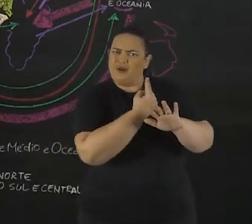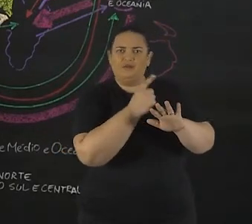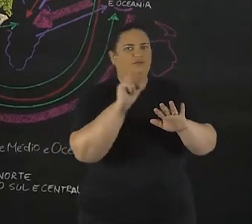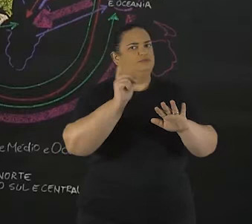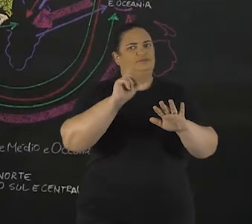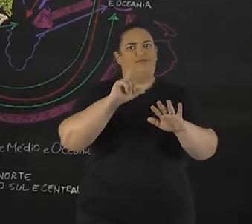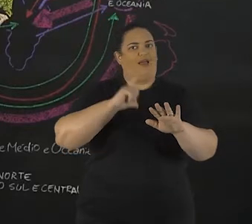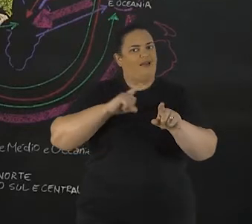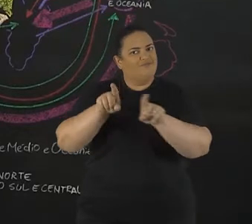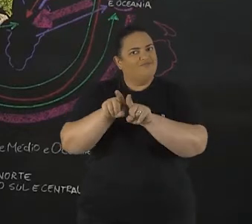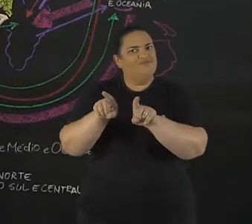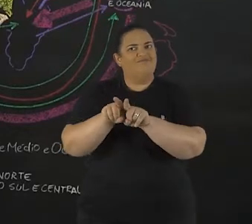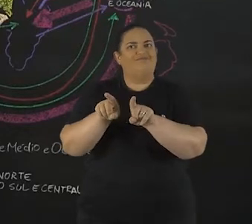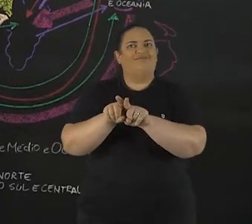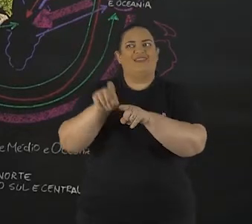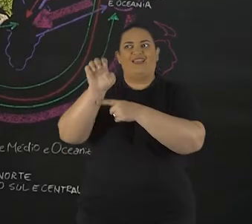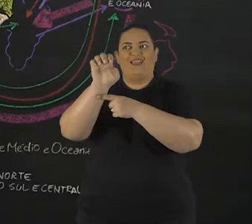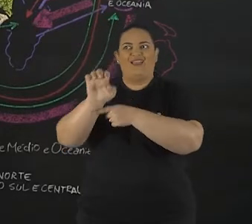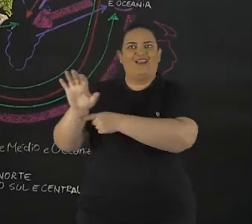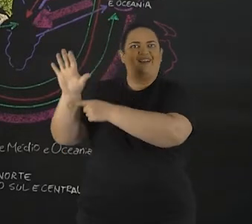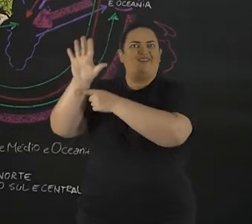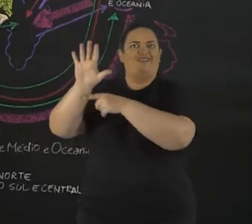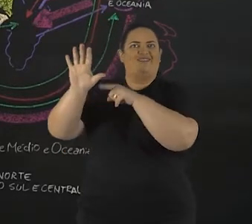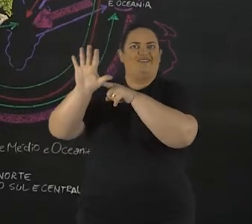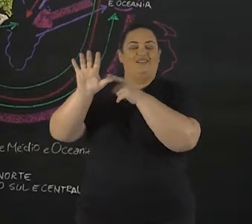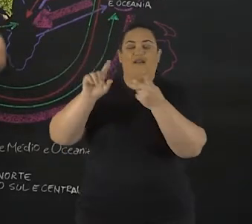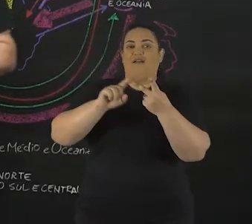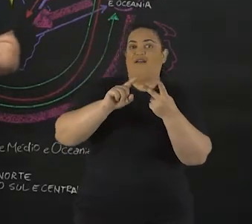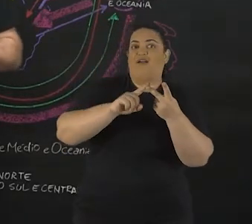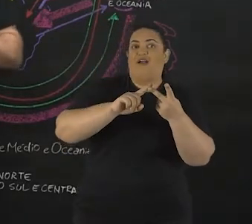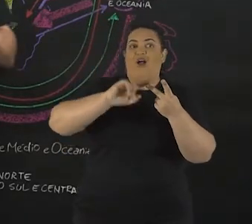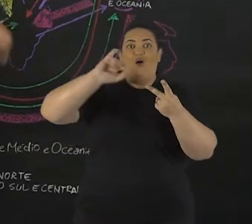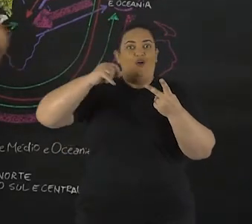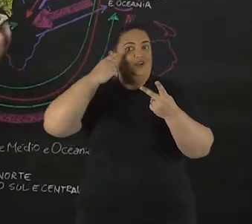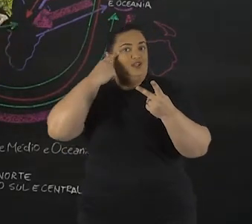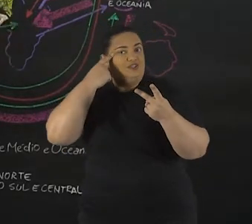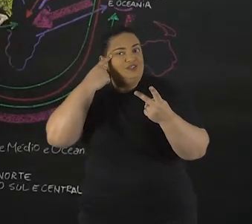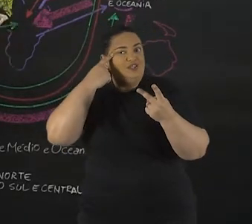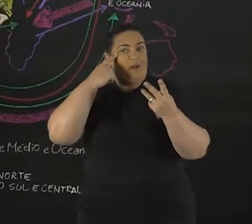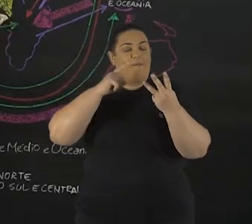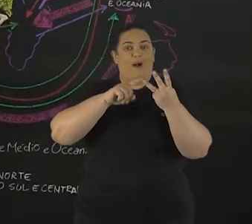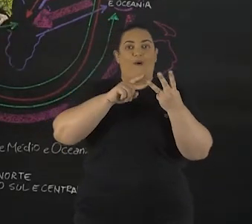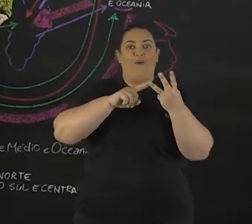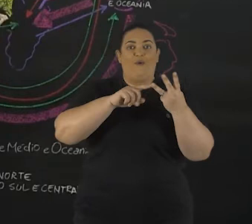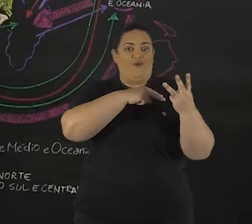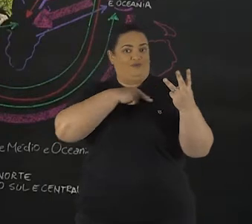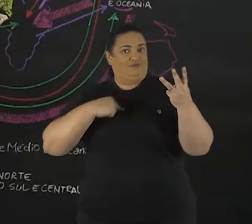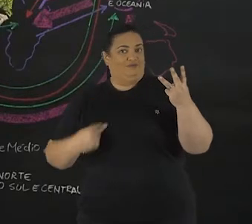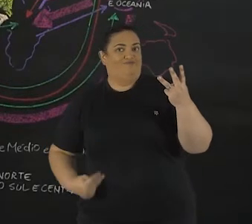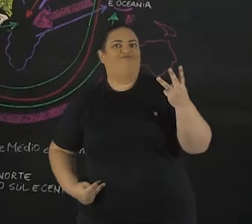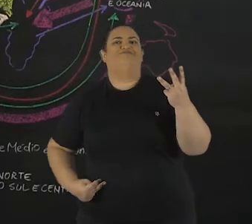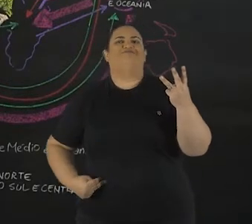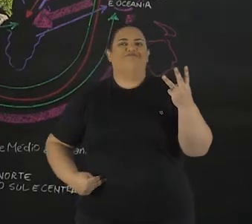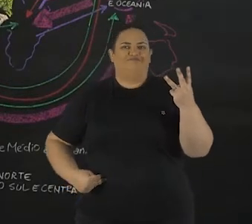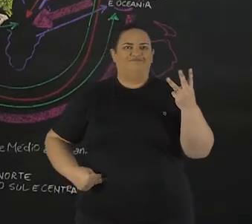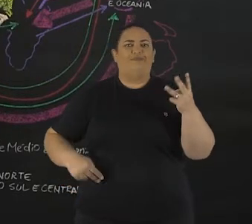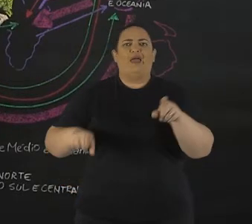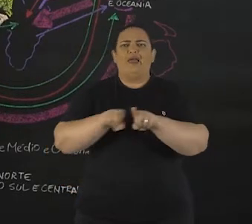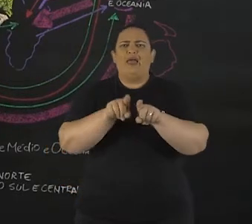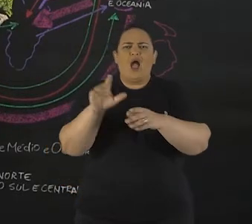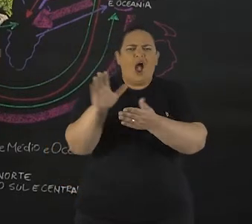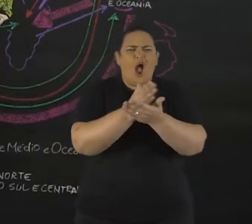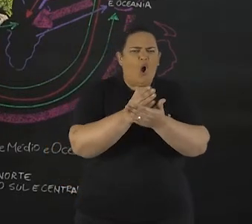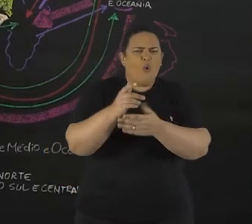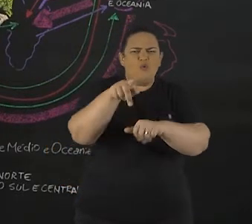grande desenvolvimento econômico, vamos ter o Japão, a China e também outras áreas do planeta que vão competir e ao mesmo